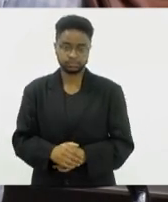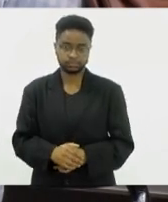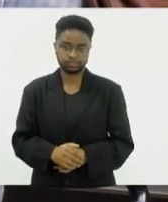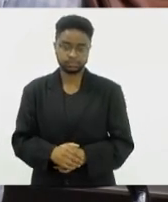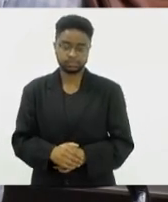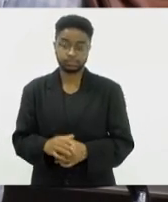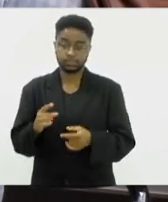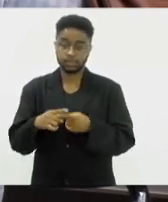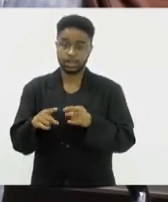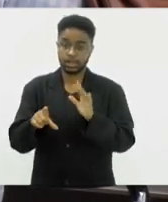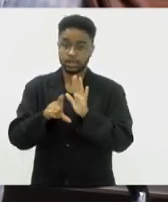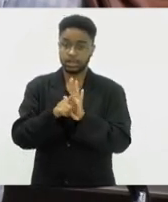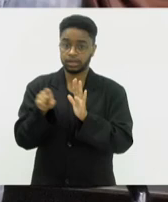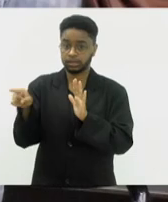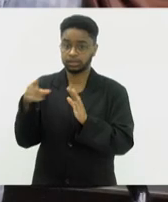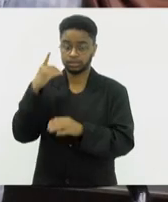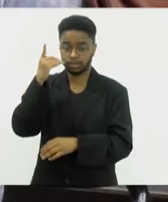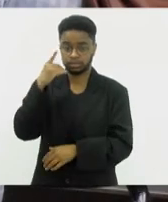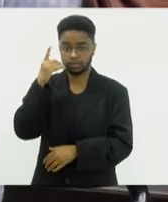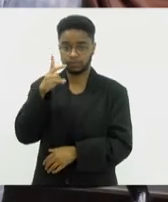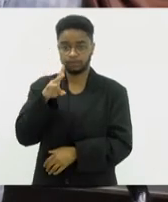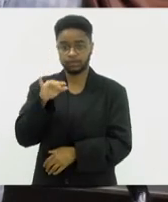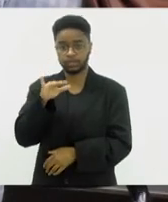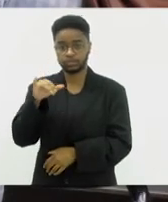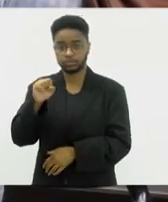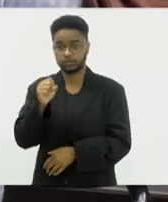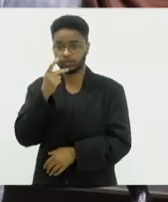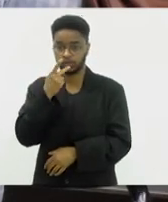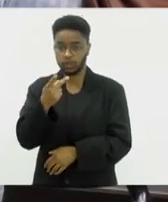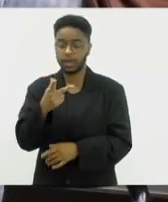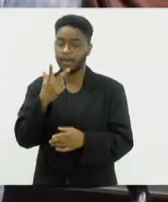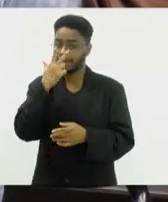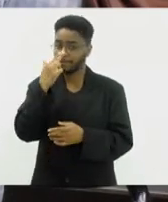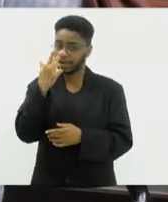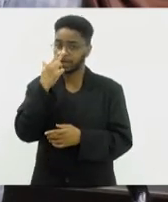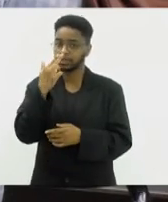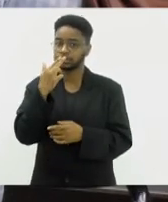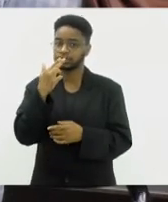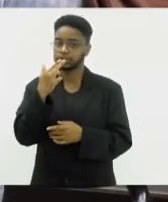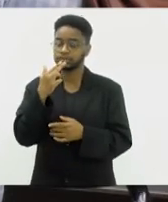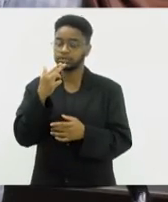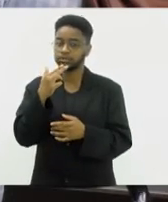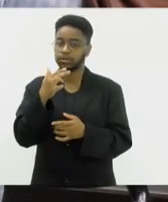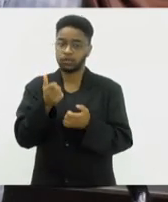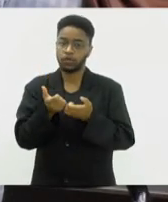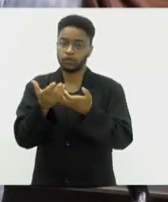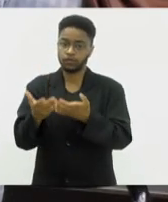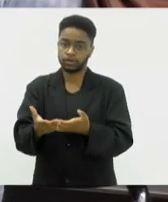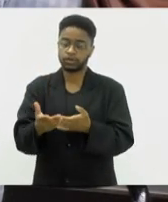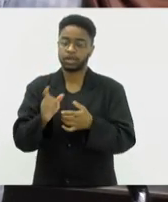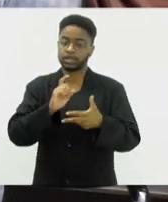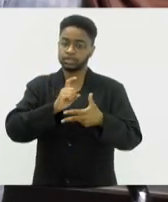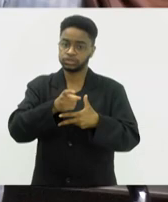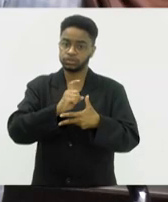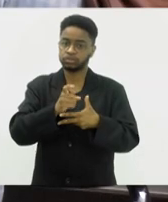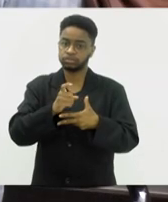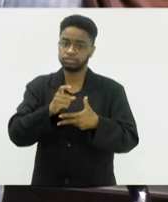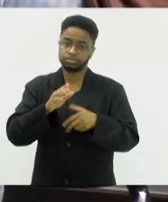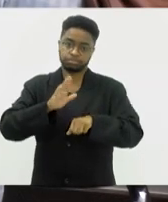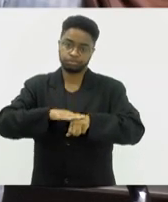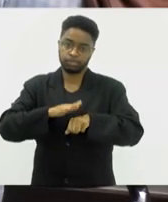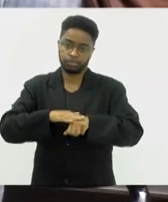A lei que o deputado Vinícius Cozzolino fazia referência, me parece que é uma lei justamente que dá ao Poder Executivo a competência de fazer essa